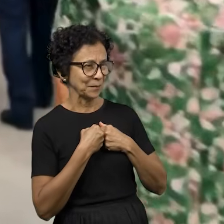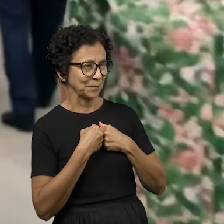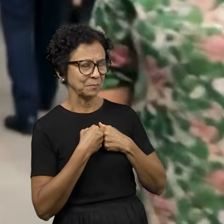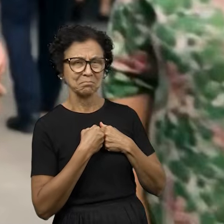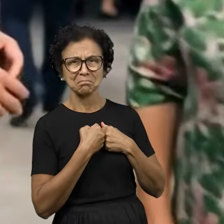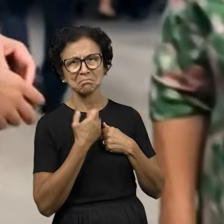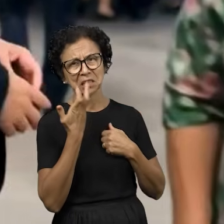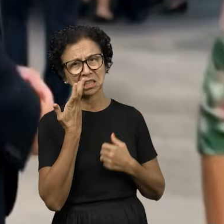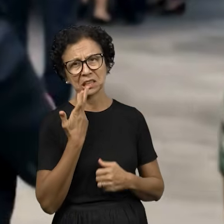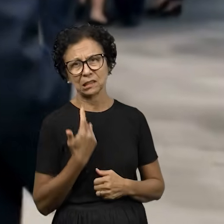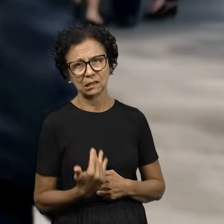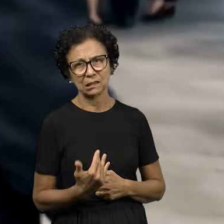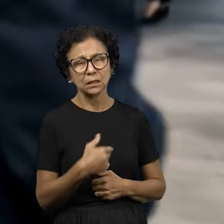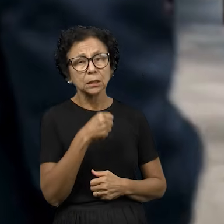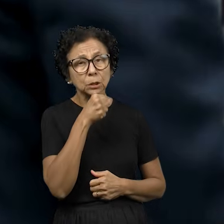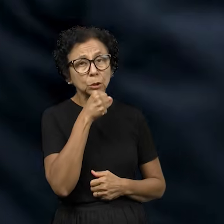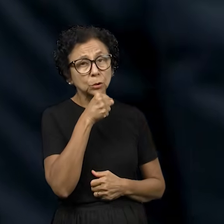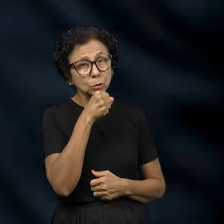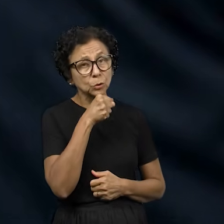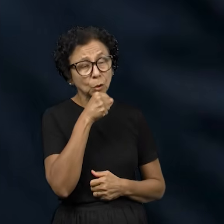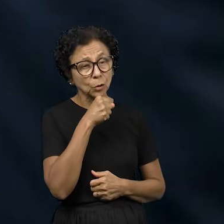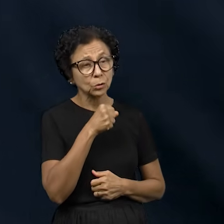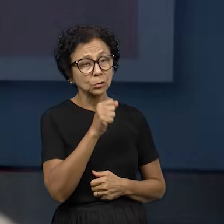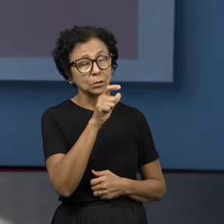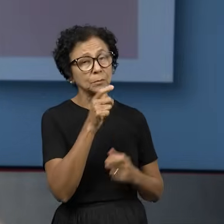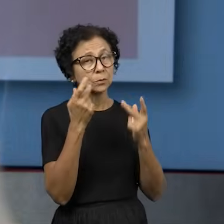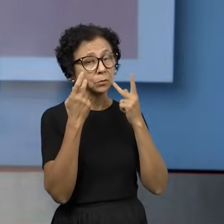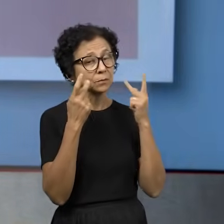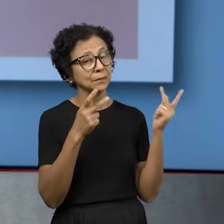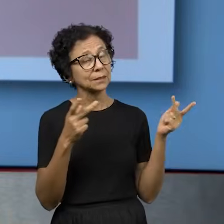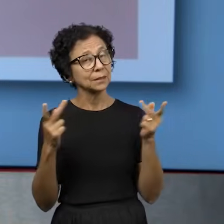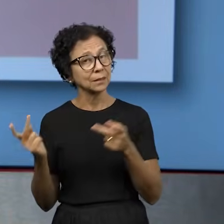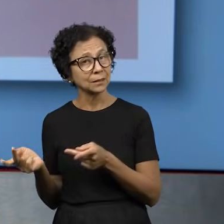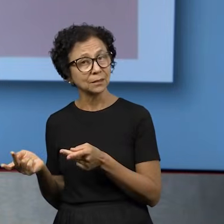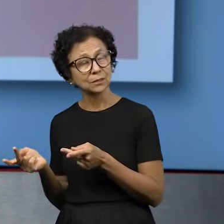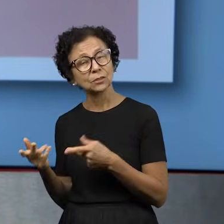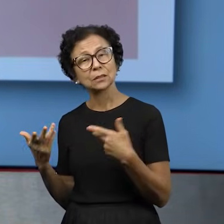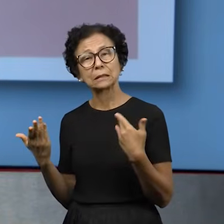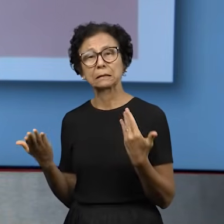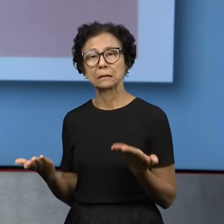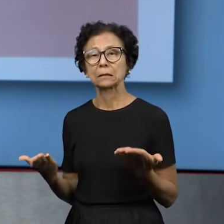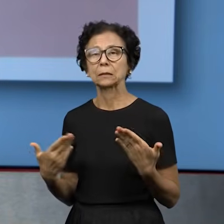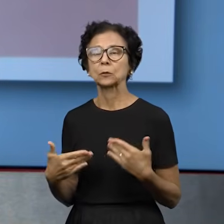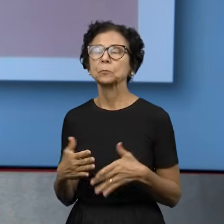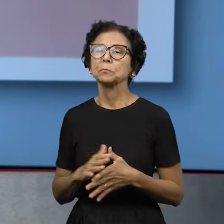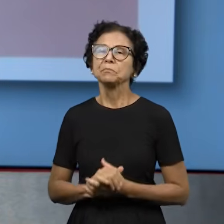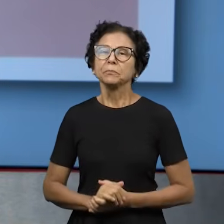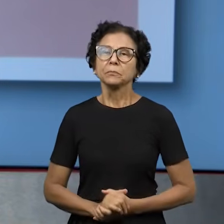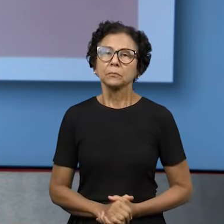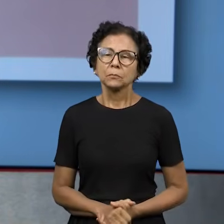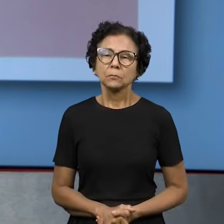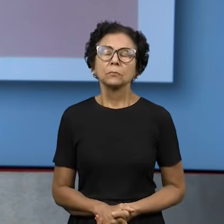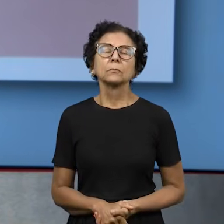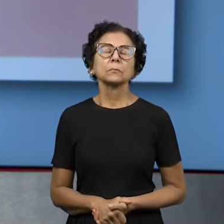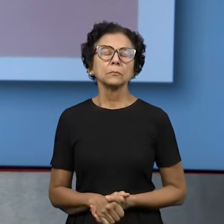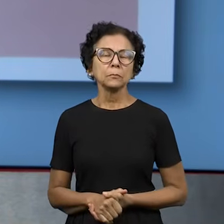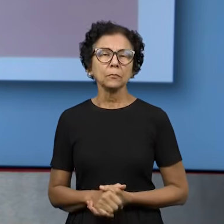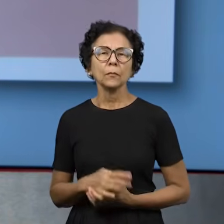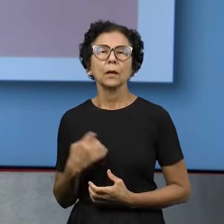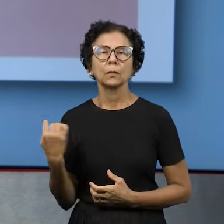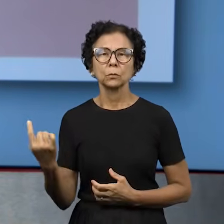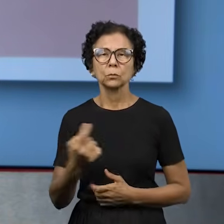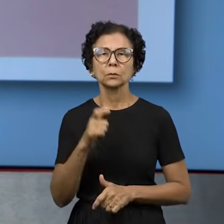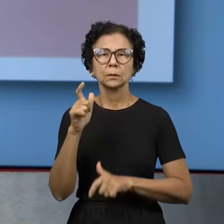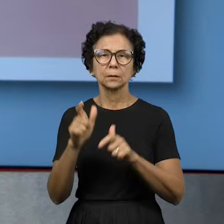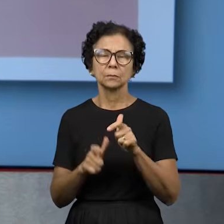seja criança, idoso ou visitante. É desta forma que revelamos que todos têm lugar